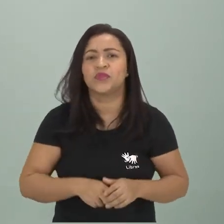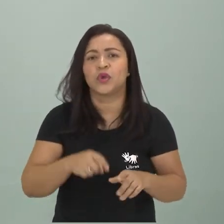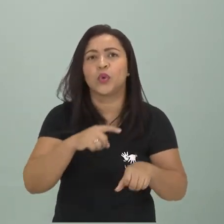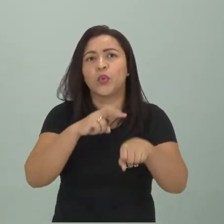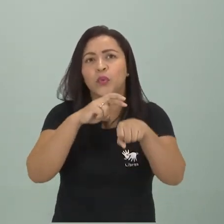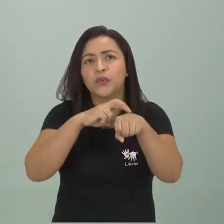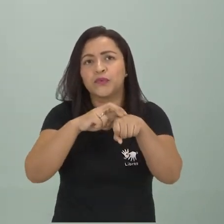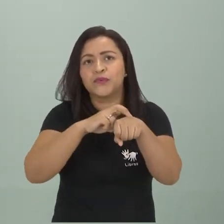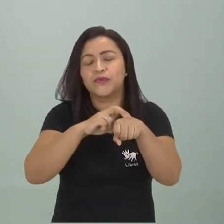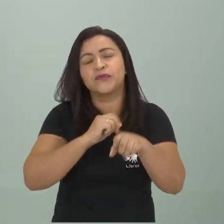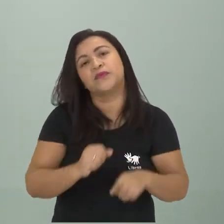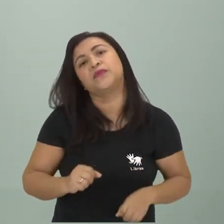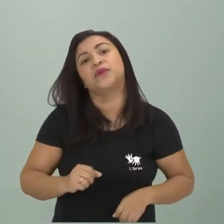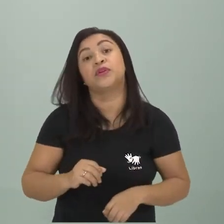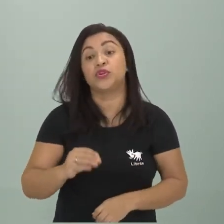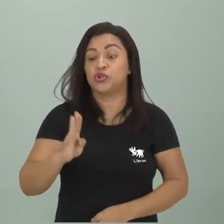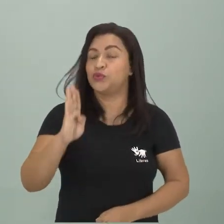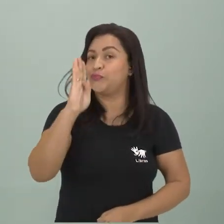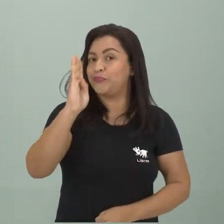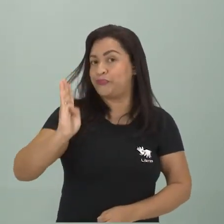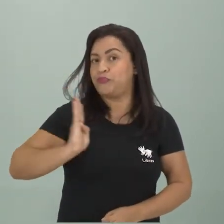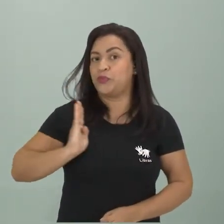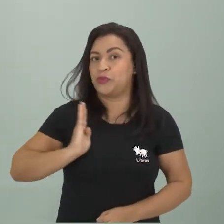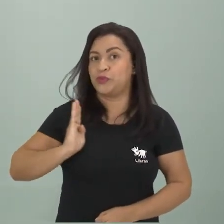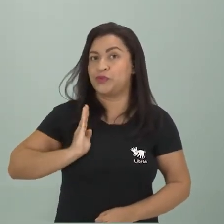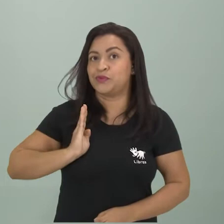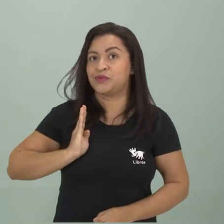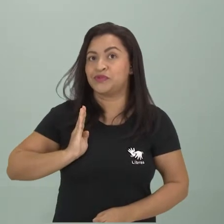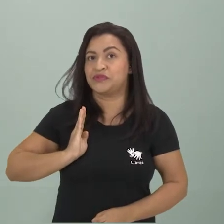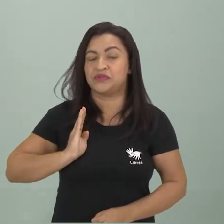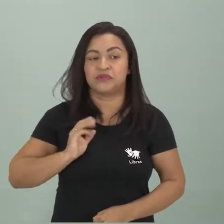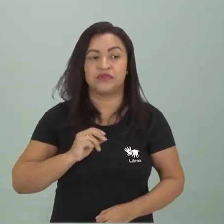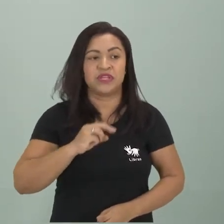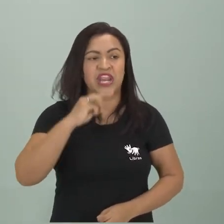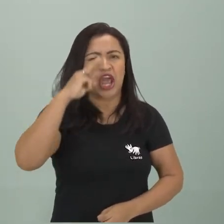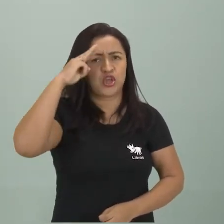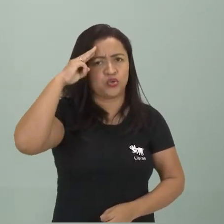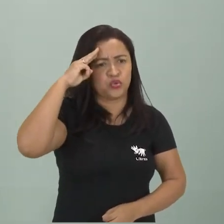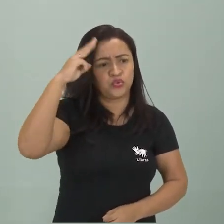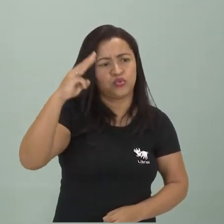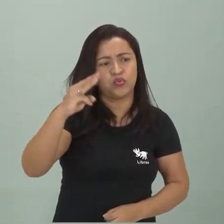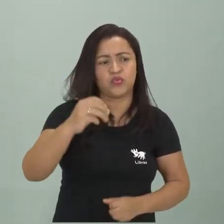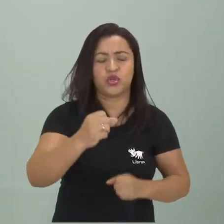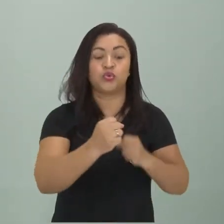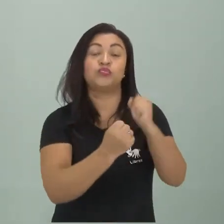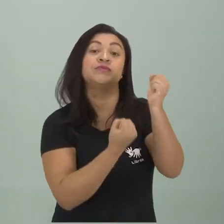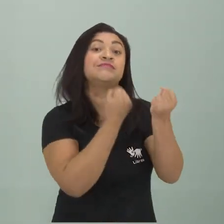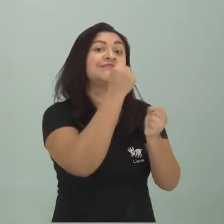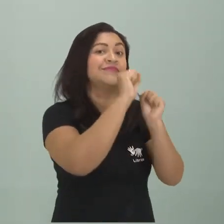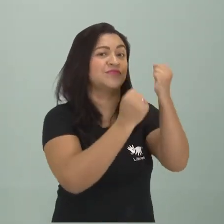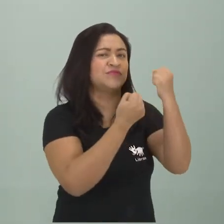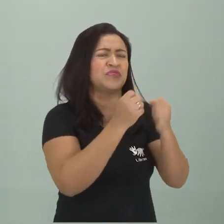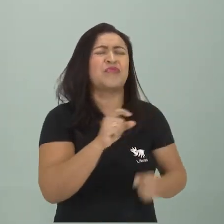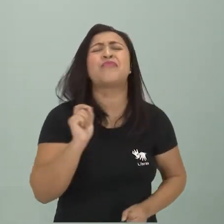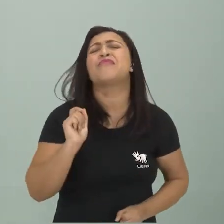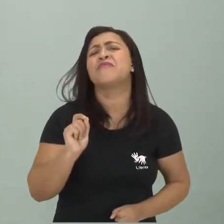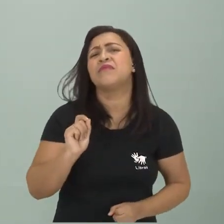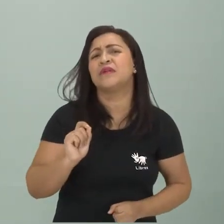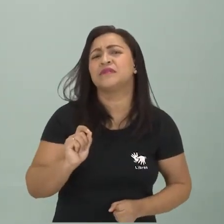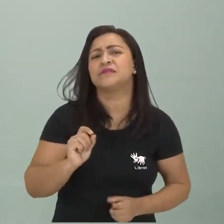indica burguesia, dona dos meios de produção. O que são meios de